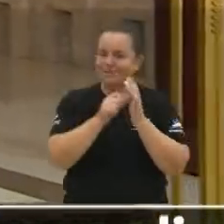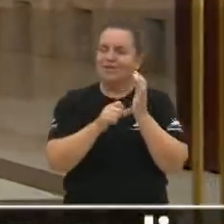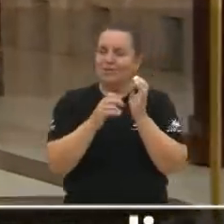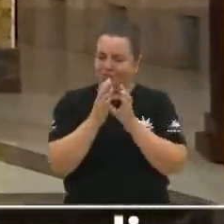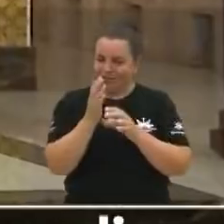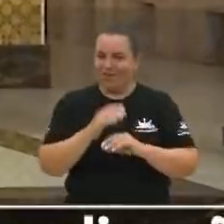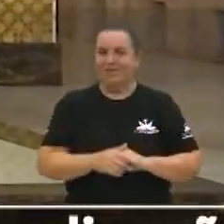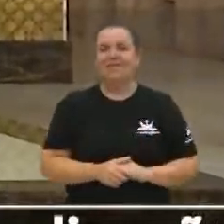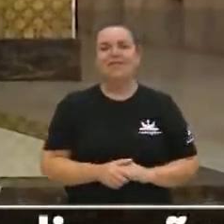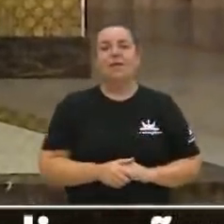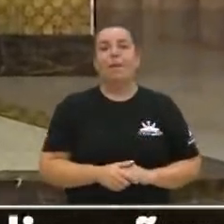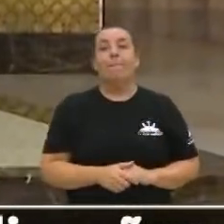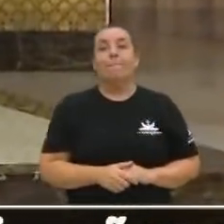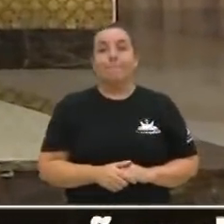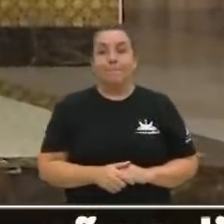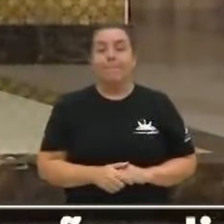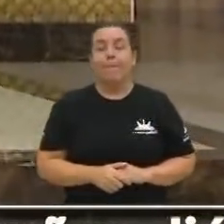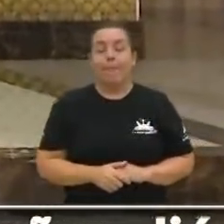fechadas